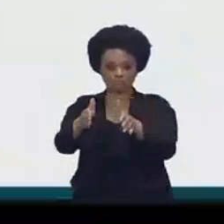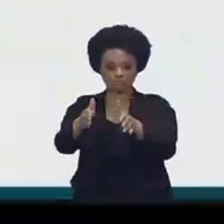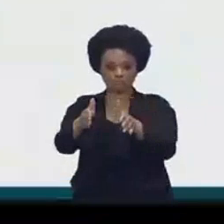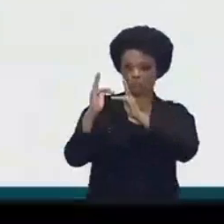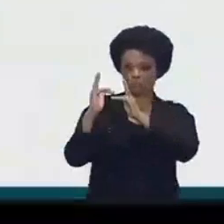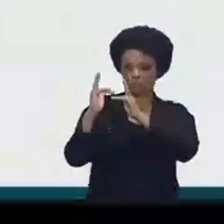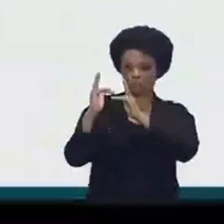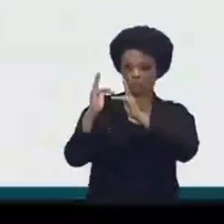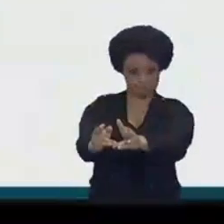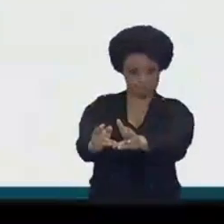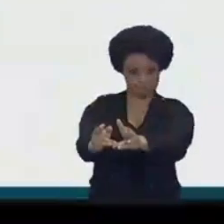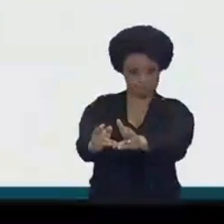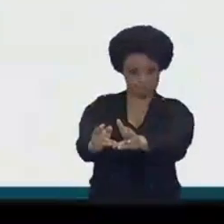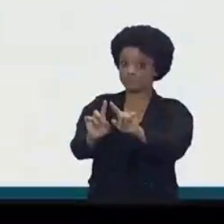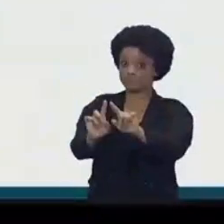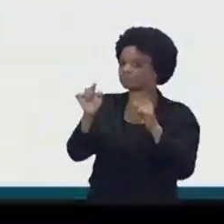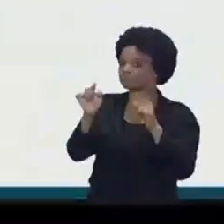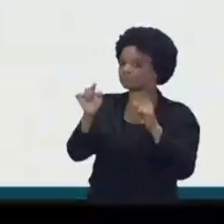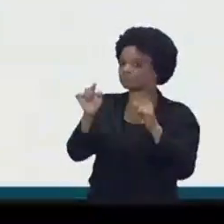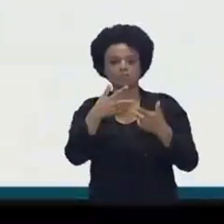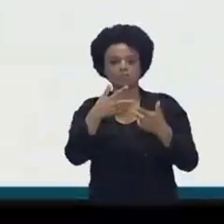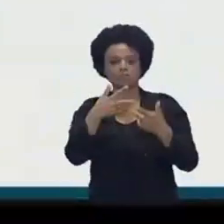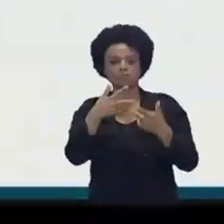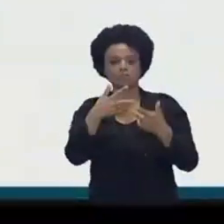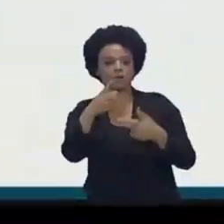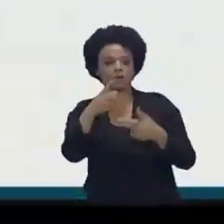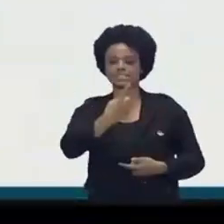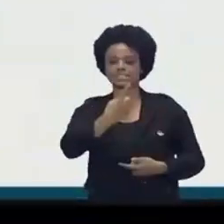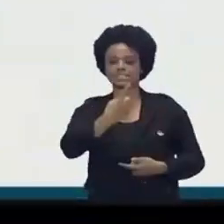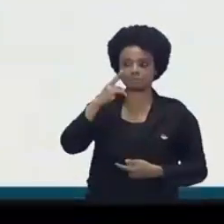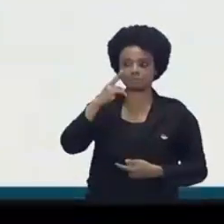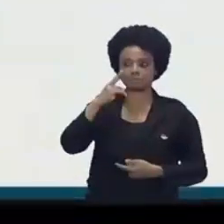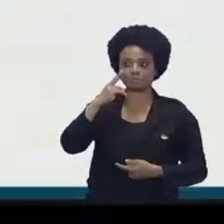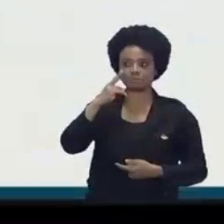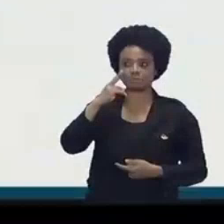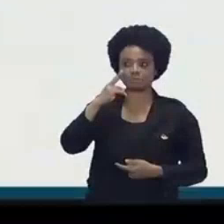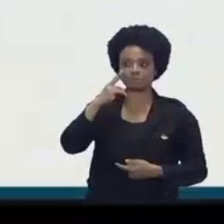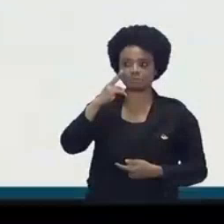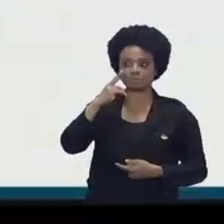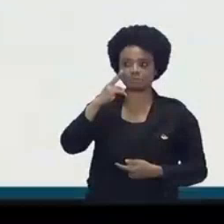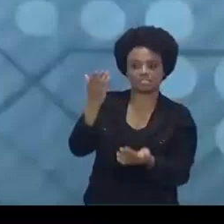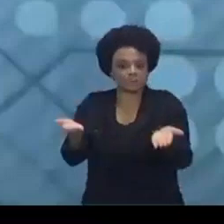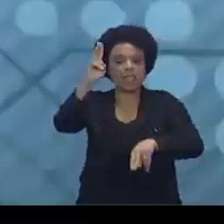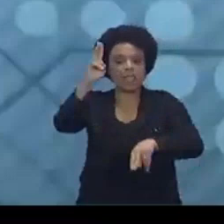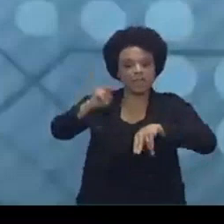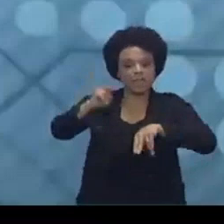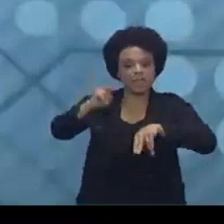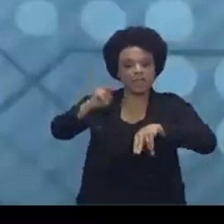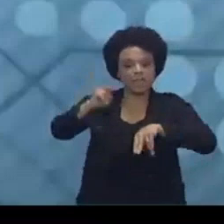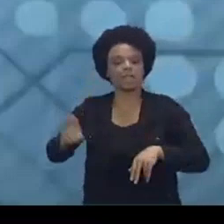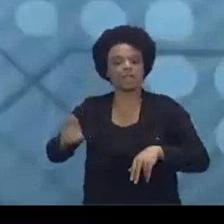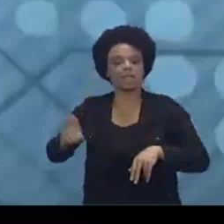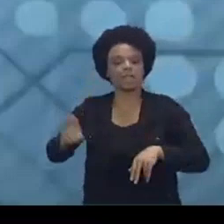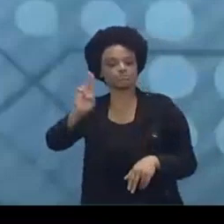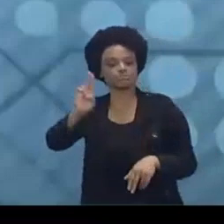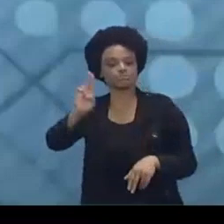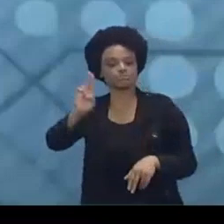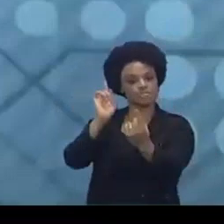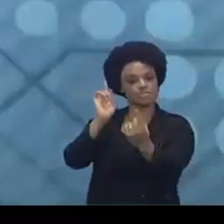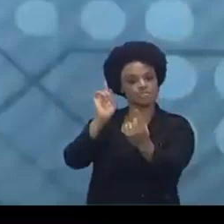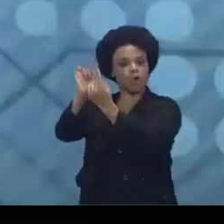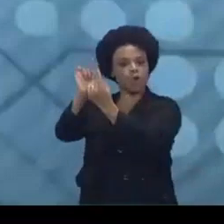coisa importante que nós temos que levar em consideração são os materiais que nós vamos utilizar e os objetivos, né? Os objetivos a gente